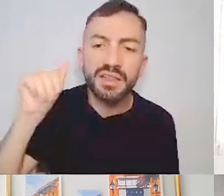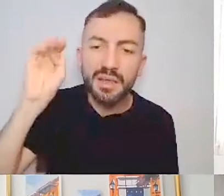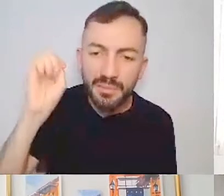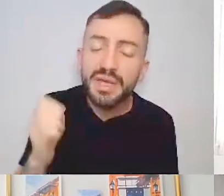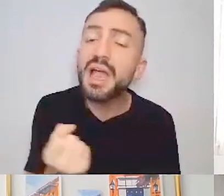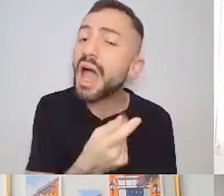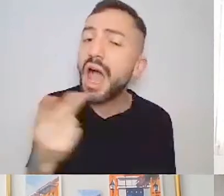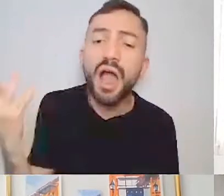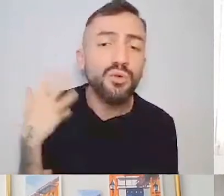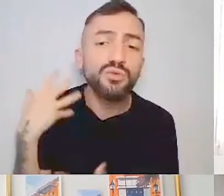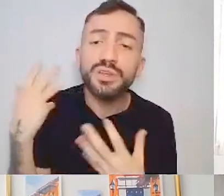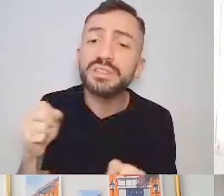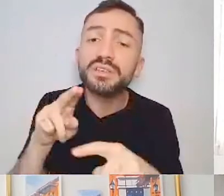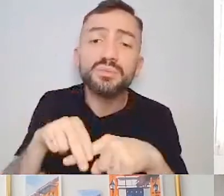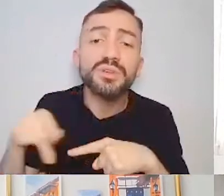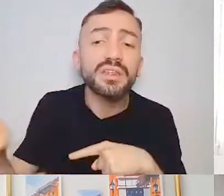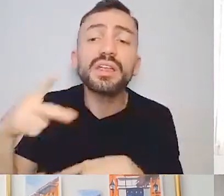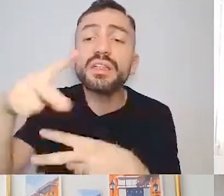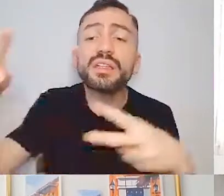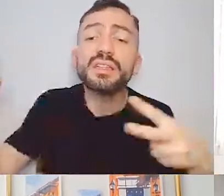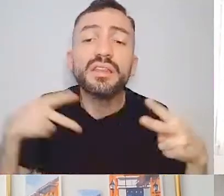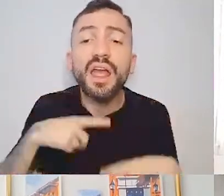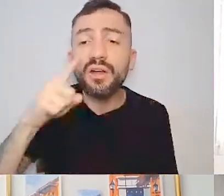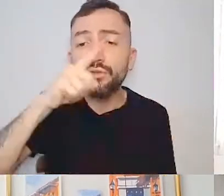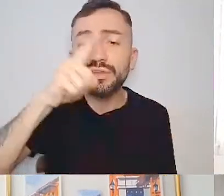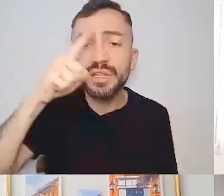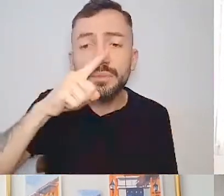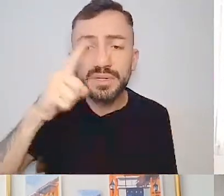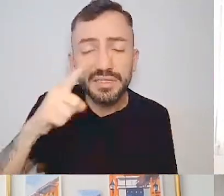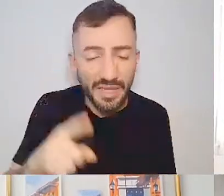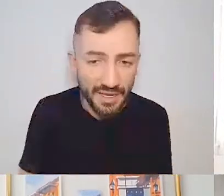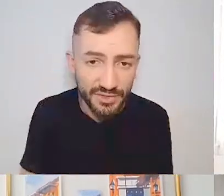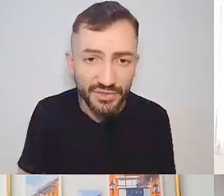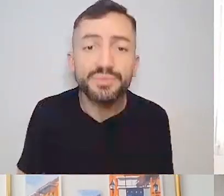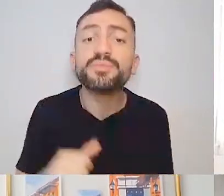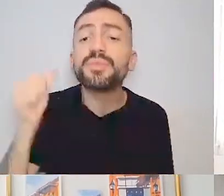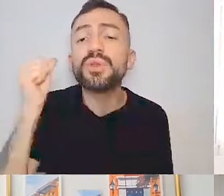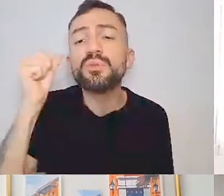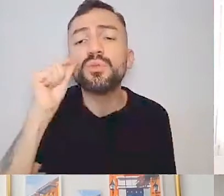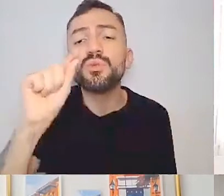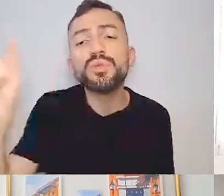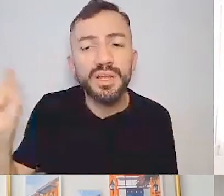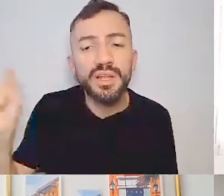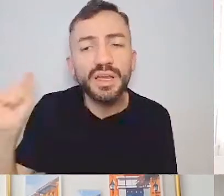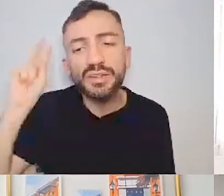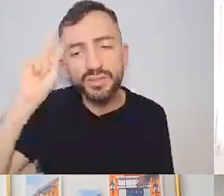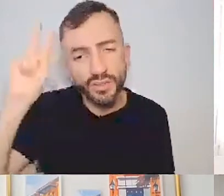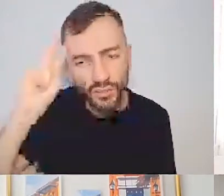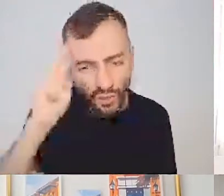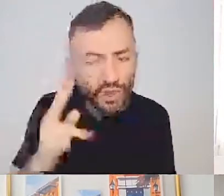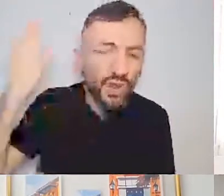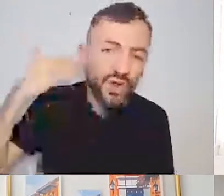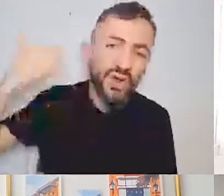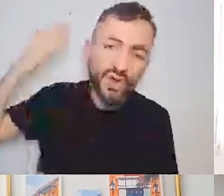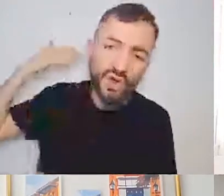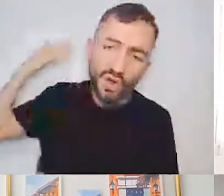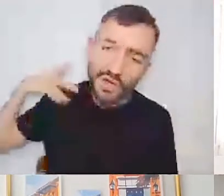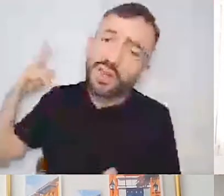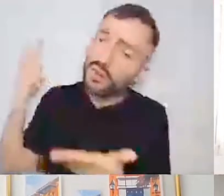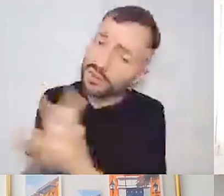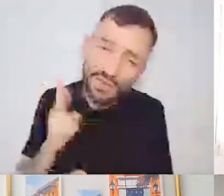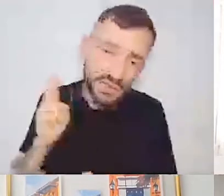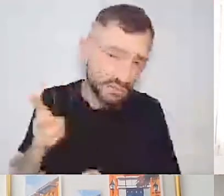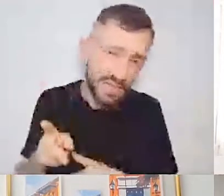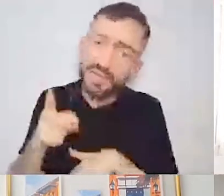por estar em situação de vulnerabilidade. A história dessas mulheres está há gerações diretamente ligada à história do nosso